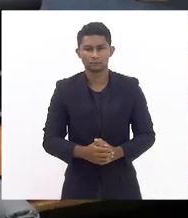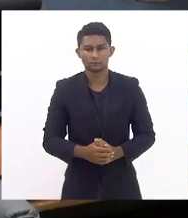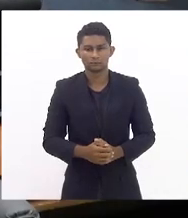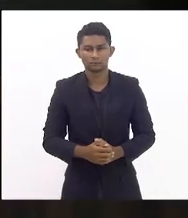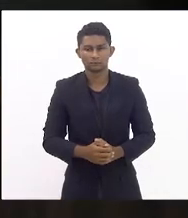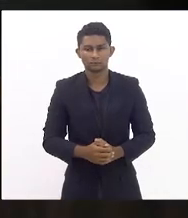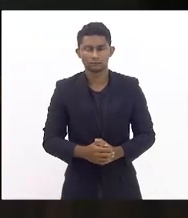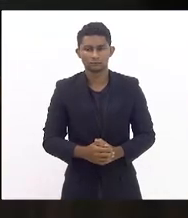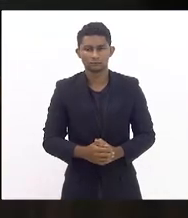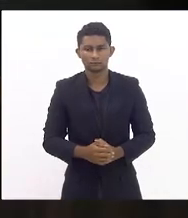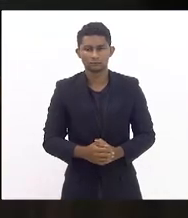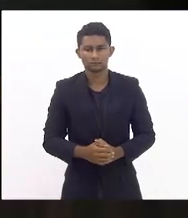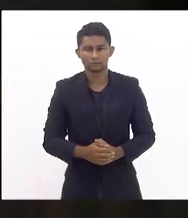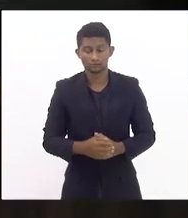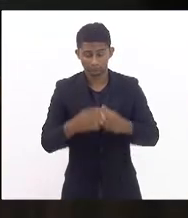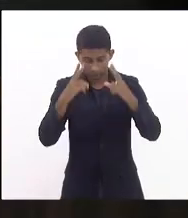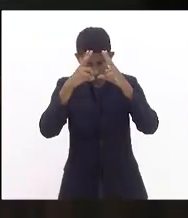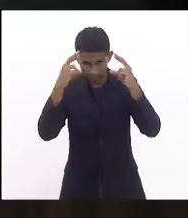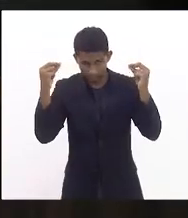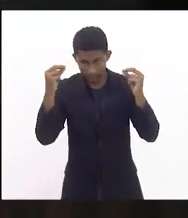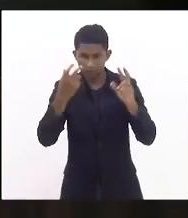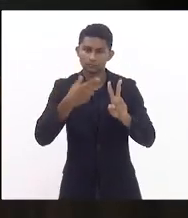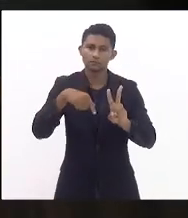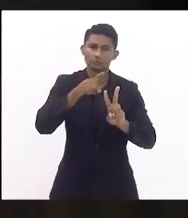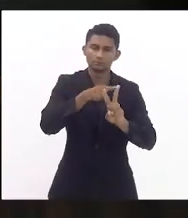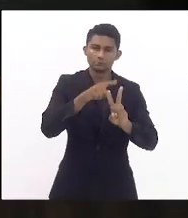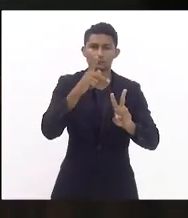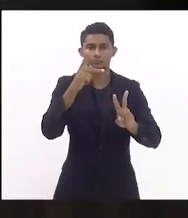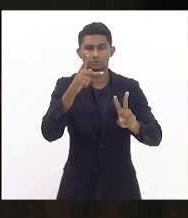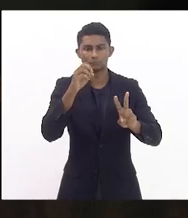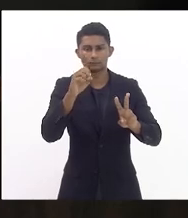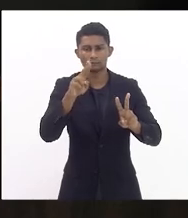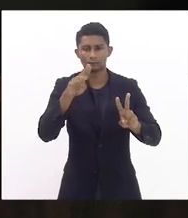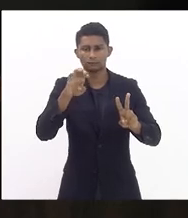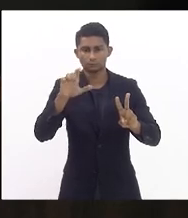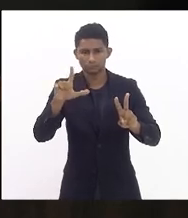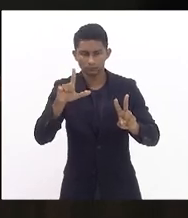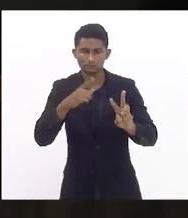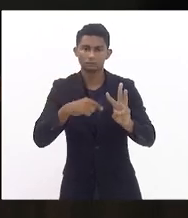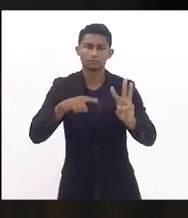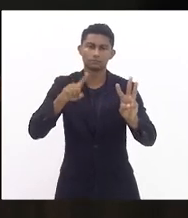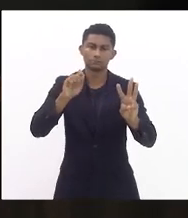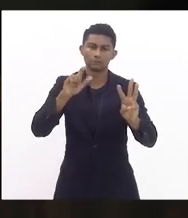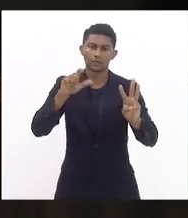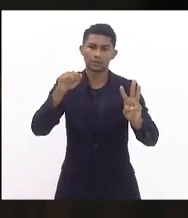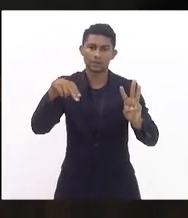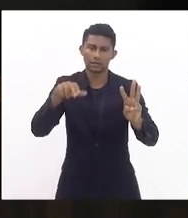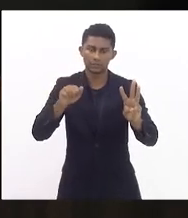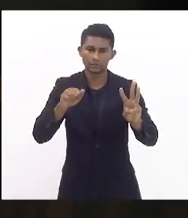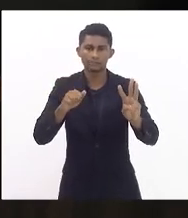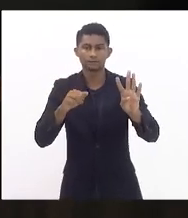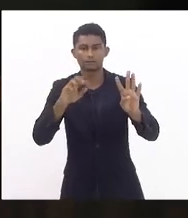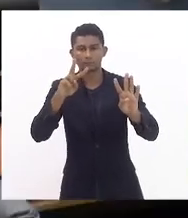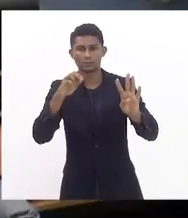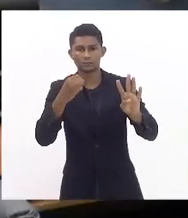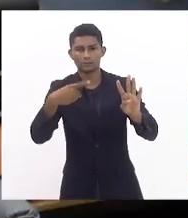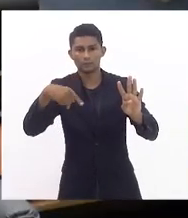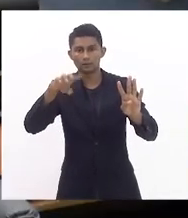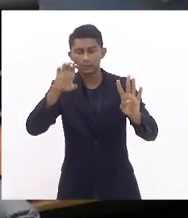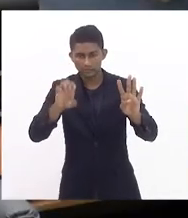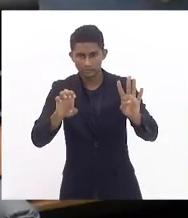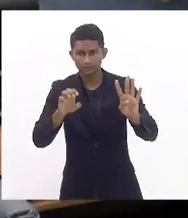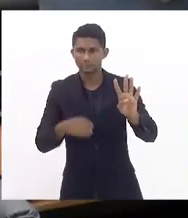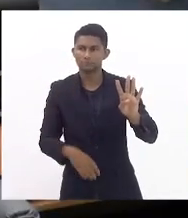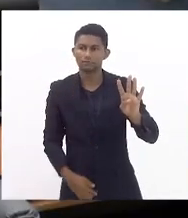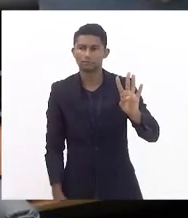Deputada enfermeira Rejane, em seguida Paul Bell, Alana e Valdec. É porque é o mesmo tema, meu